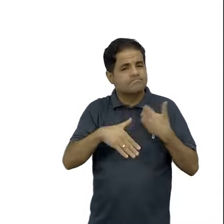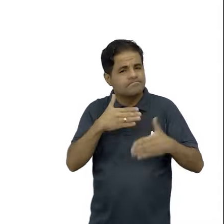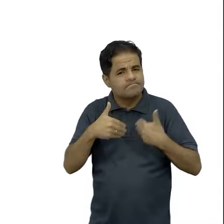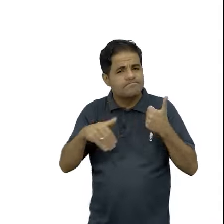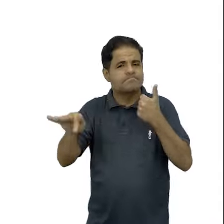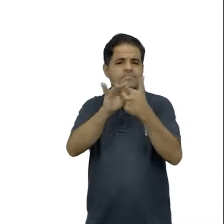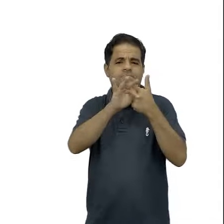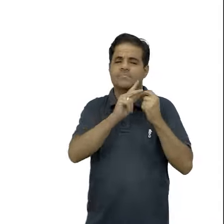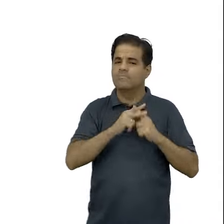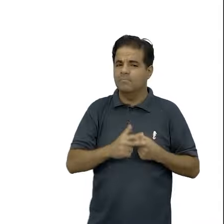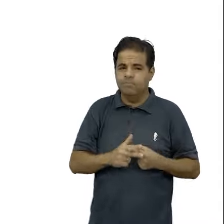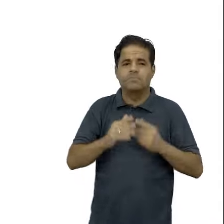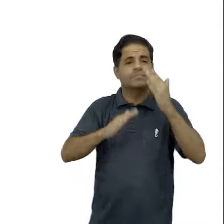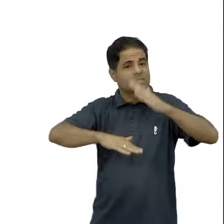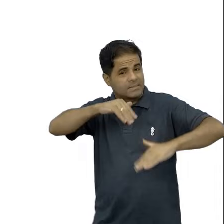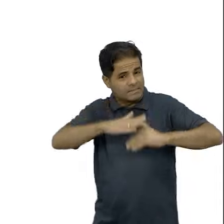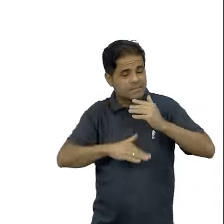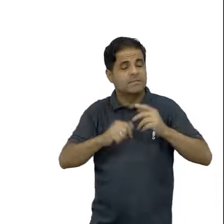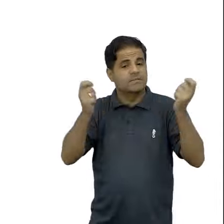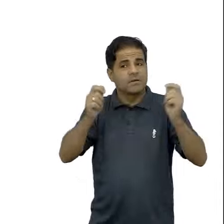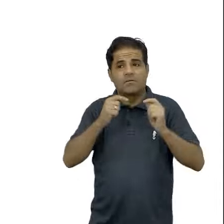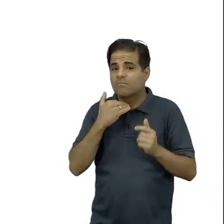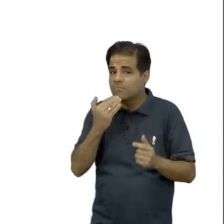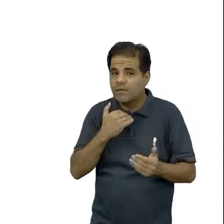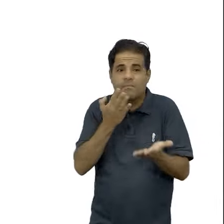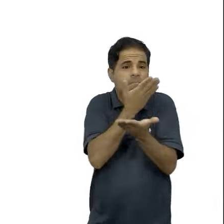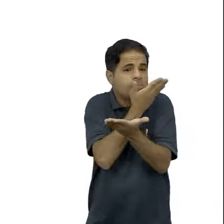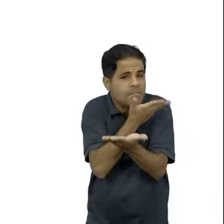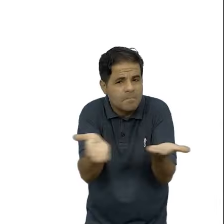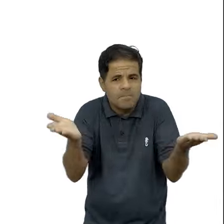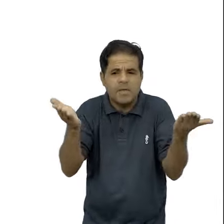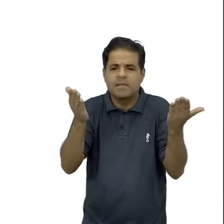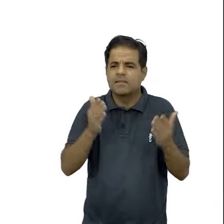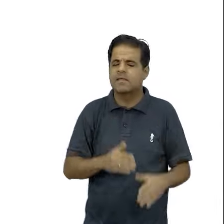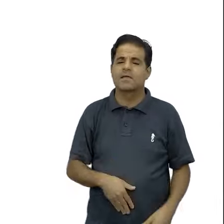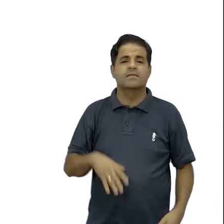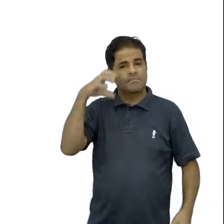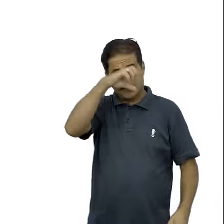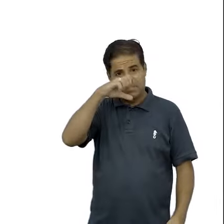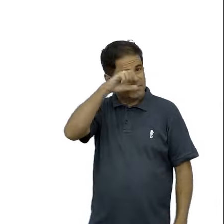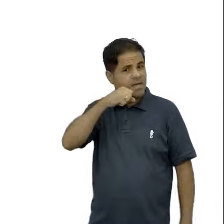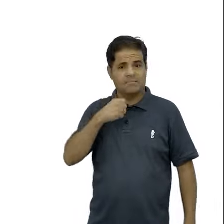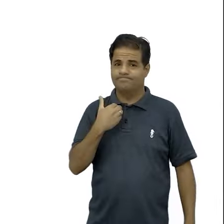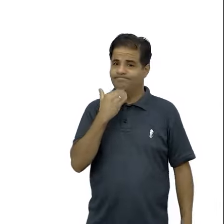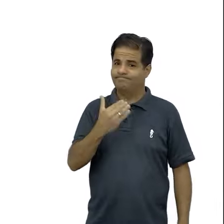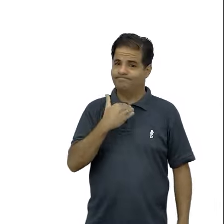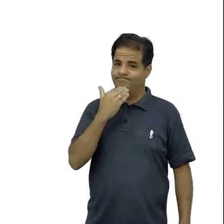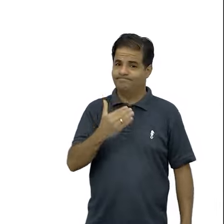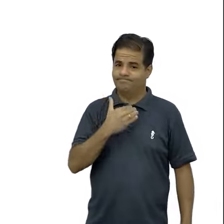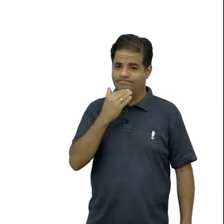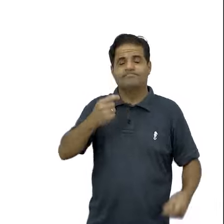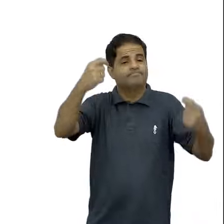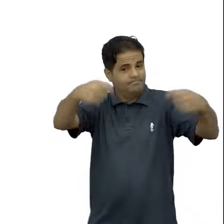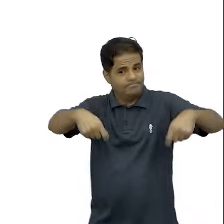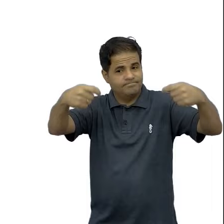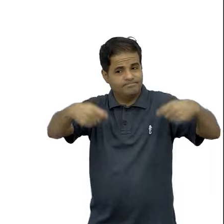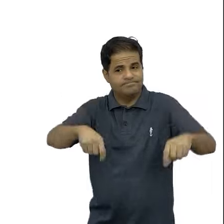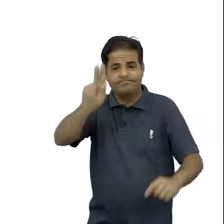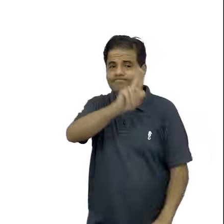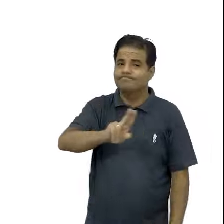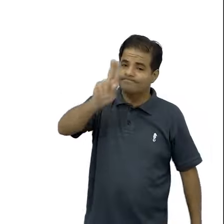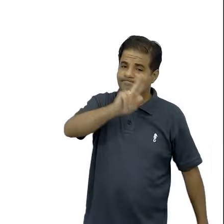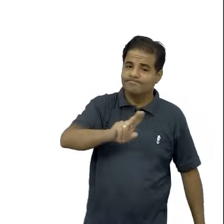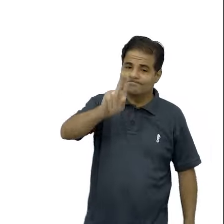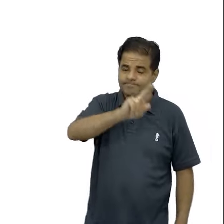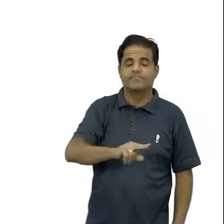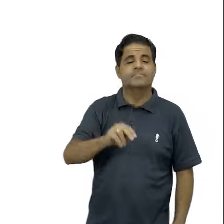muitas ferramentas, e agora a gente não pode perder esse aprendizado de vez. A gente precisa